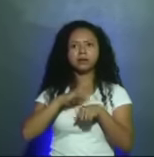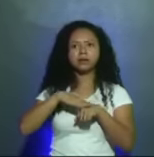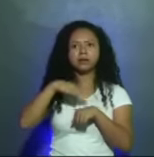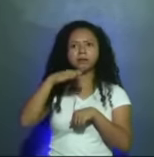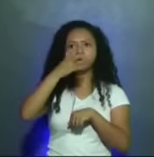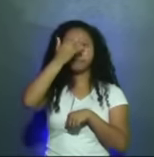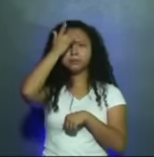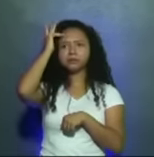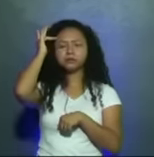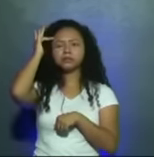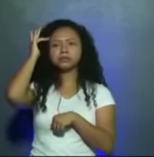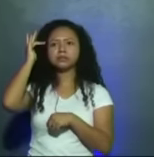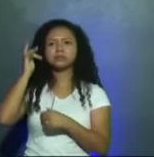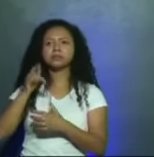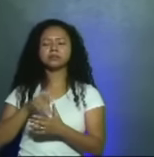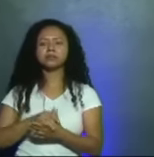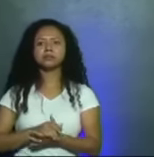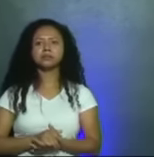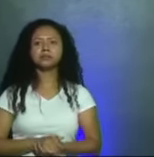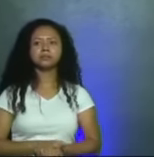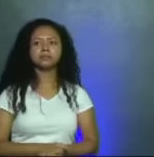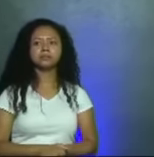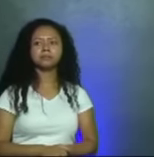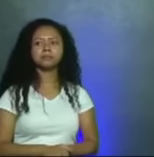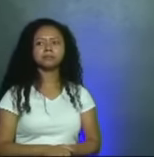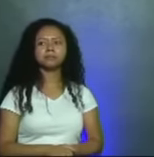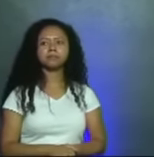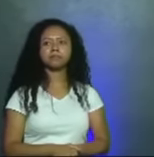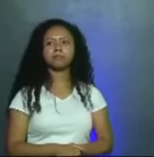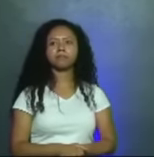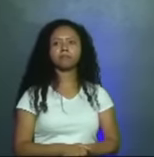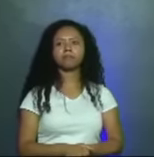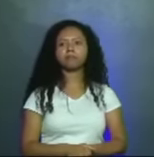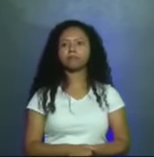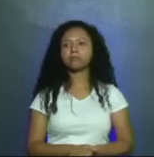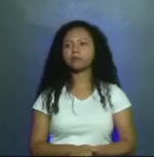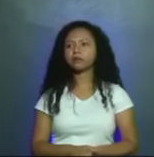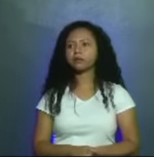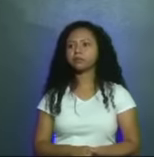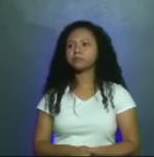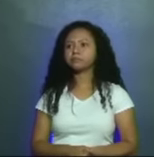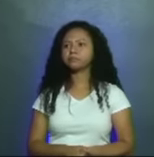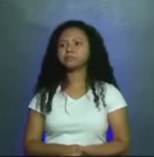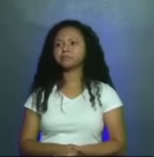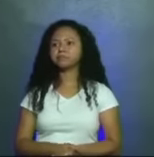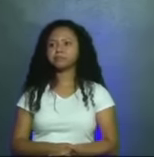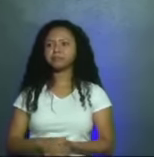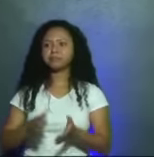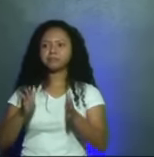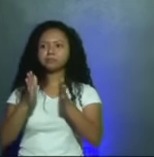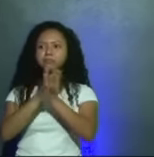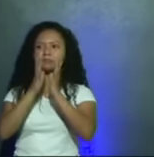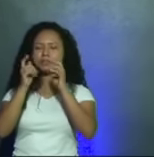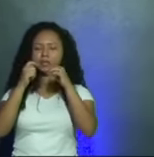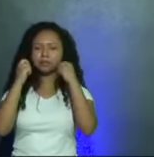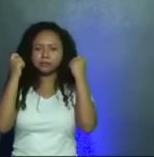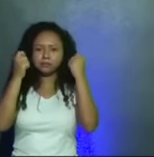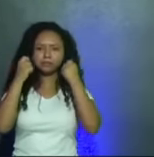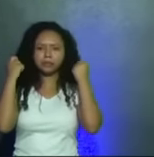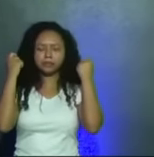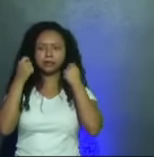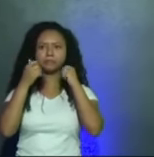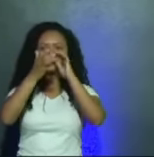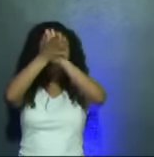Venham. Amém. Amém. Mais uma. Mais uma. Aleluia. Aleluia. Glória